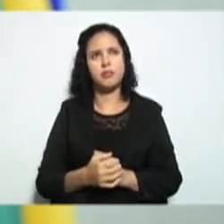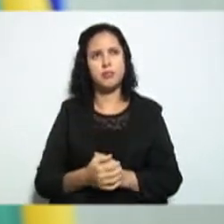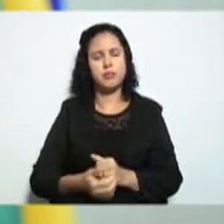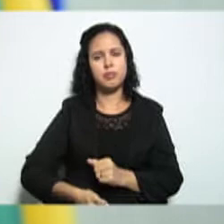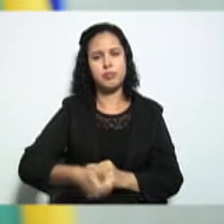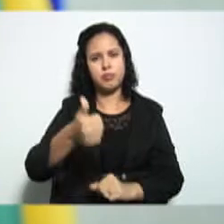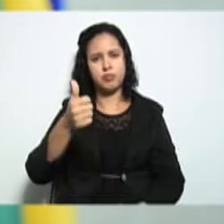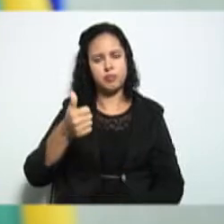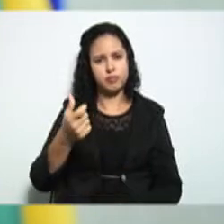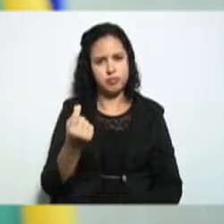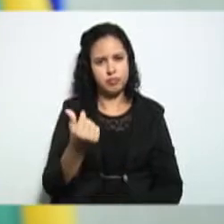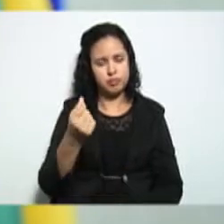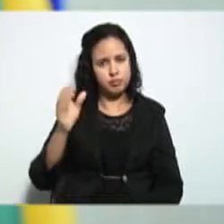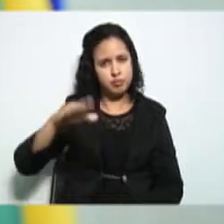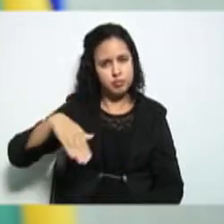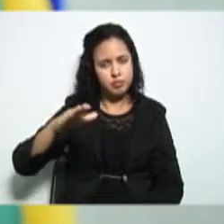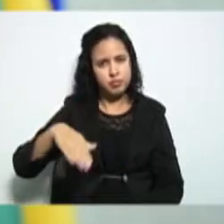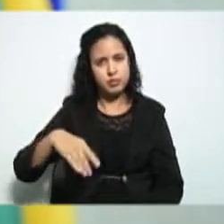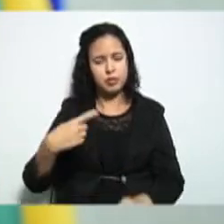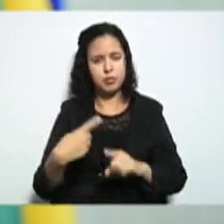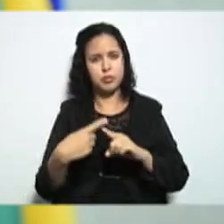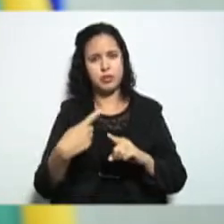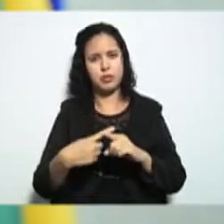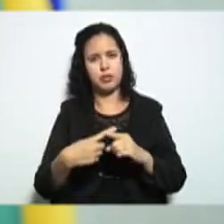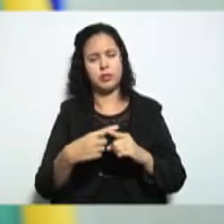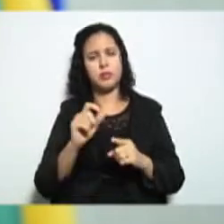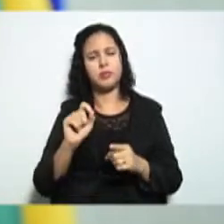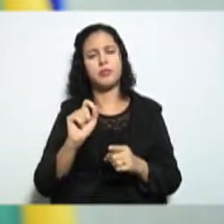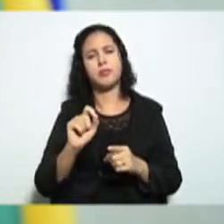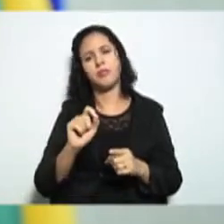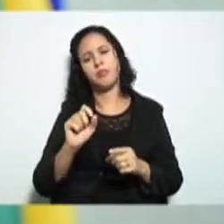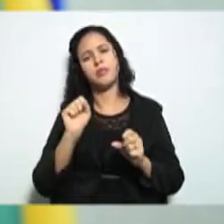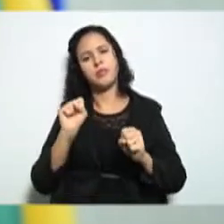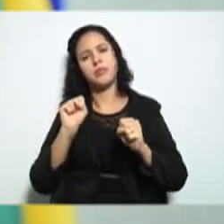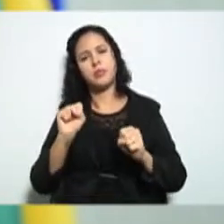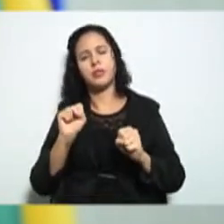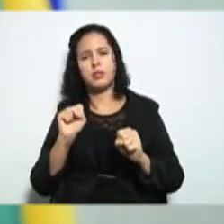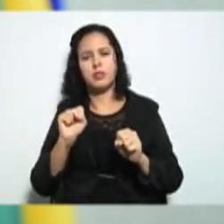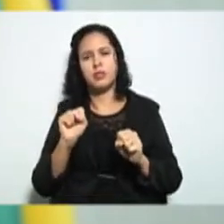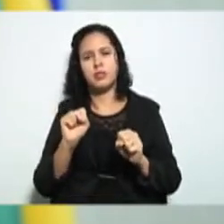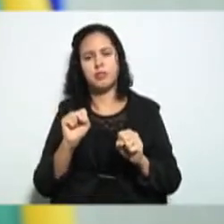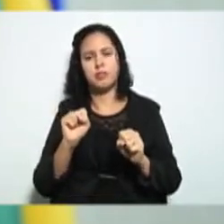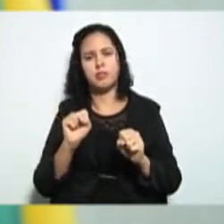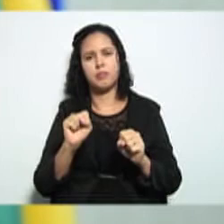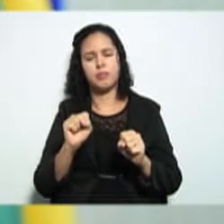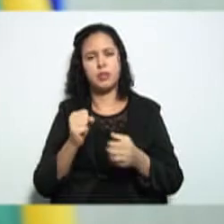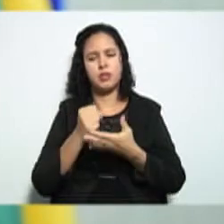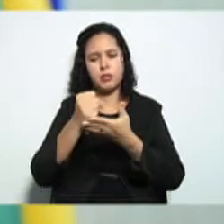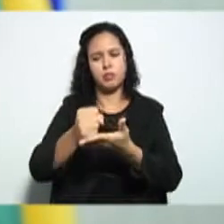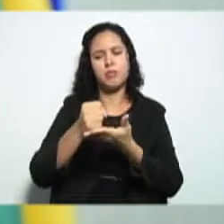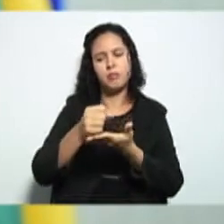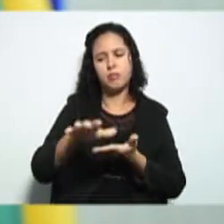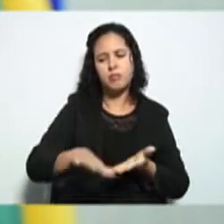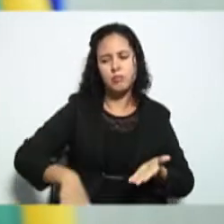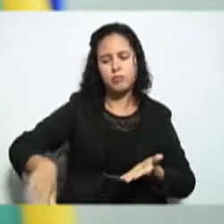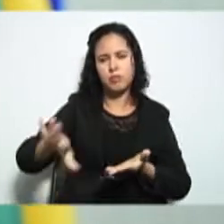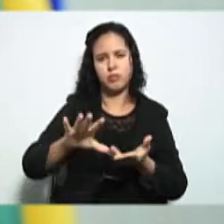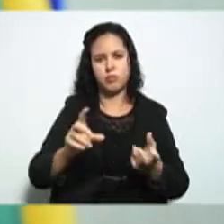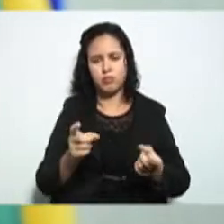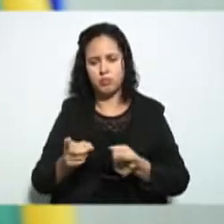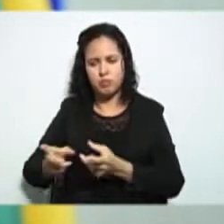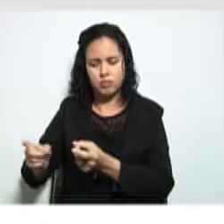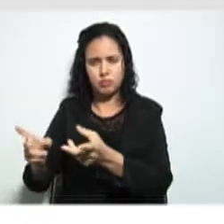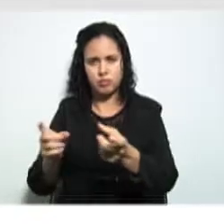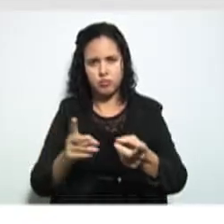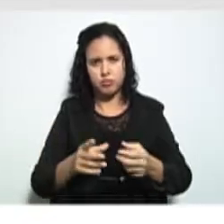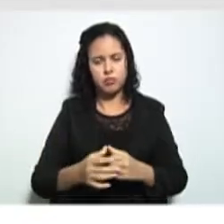porque na hora de fazer as cotações, eles vão ter um maior poder para poder atuar com o mercado, negociar com o mercado essa